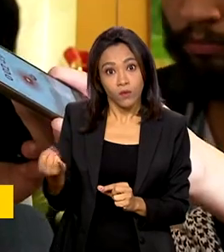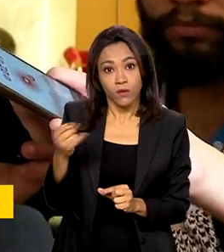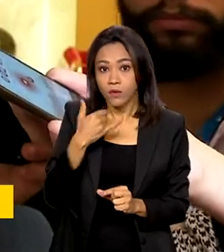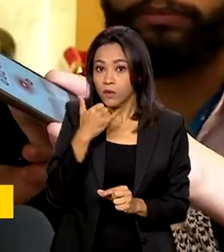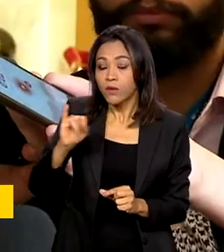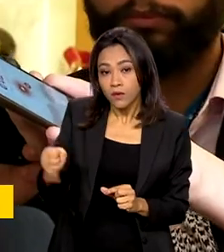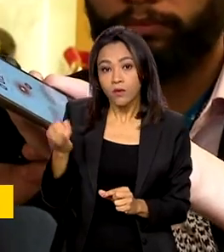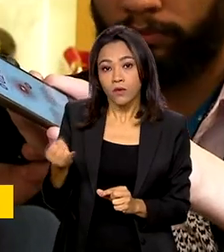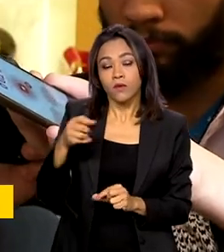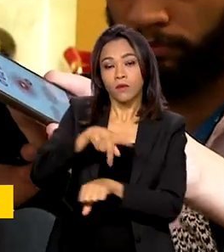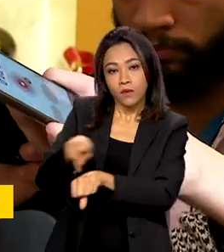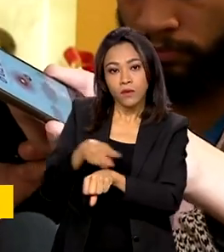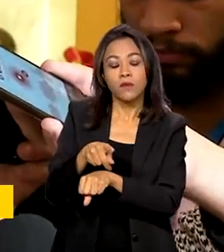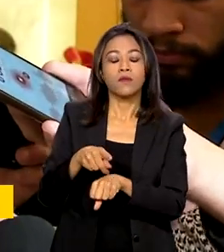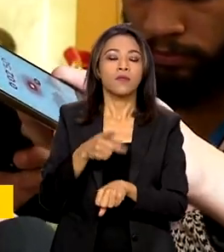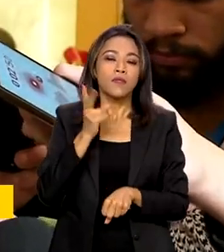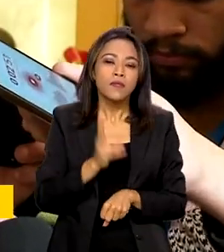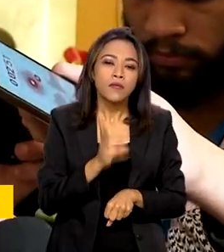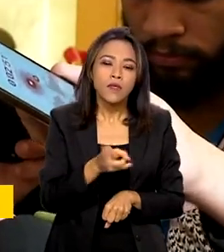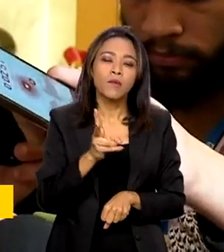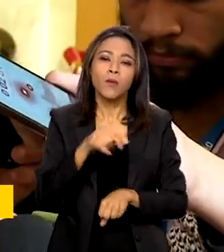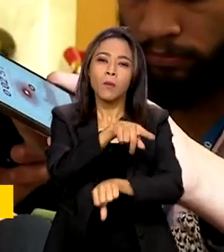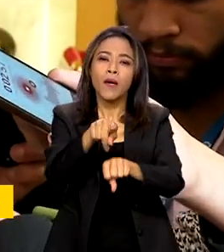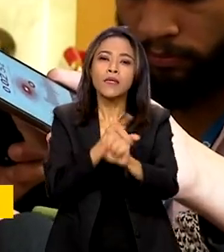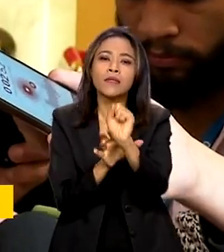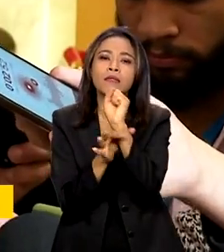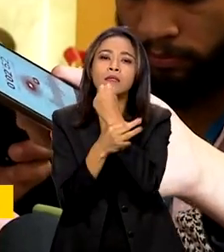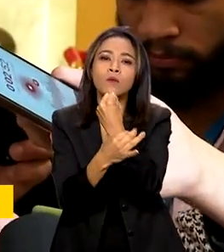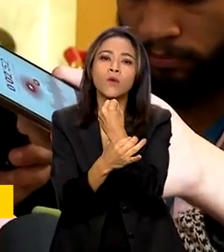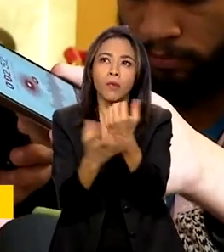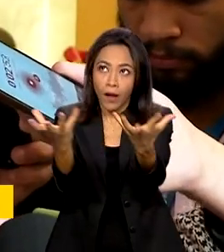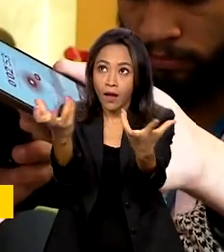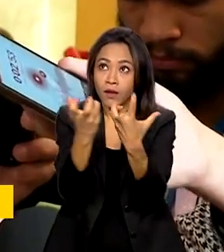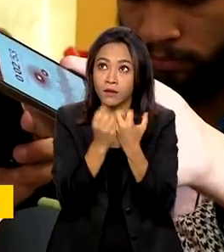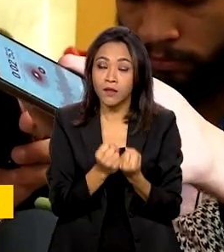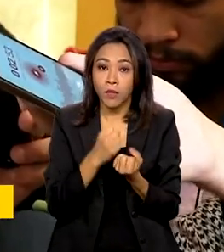Brasil é um país cada vez mais seguro para receber investimentos internacionais.